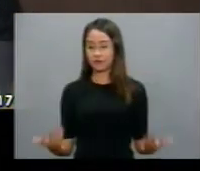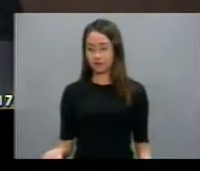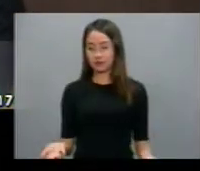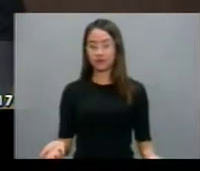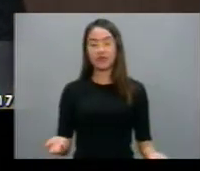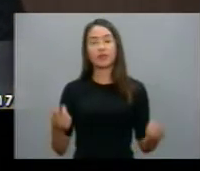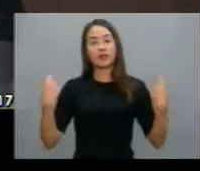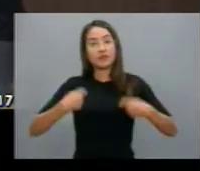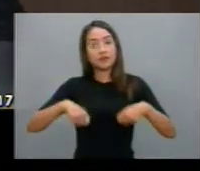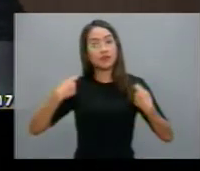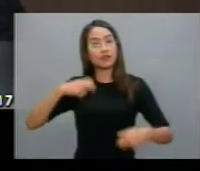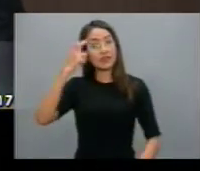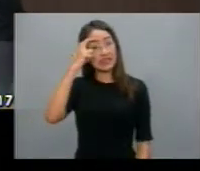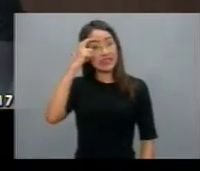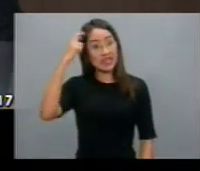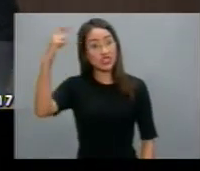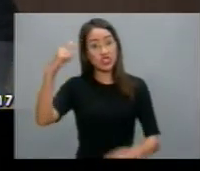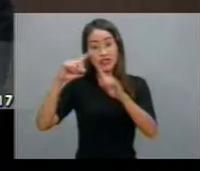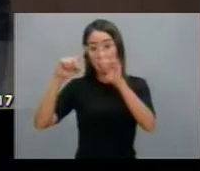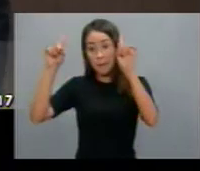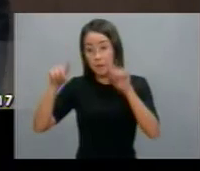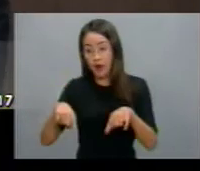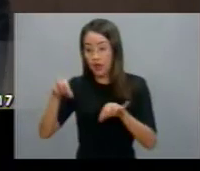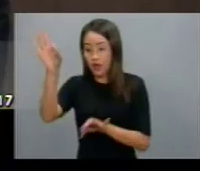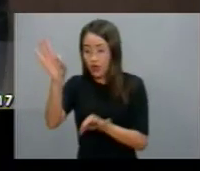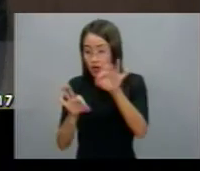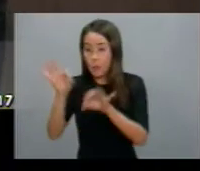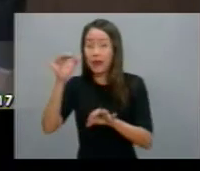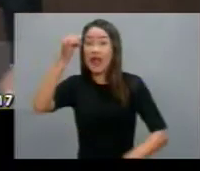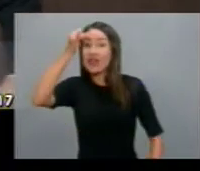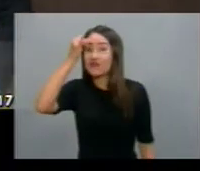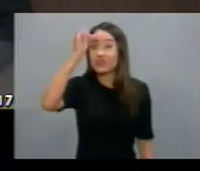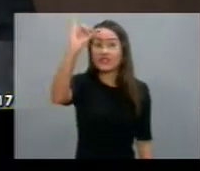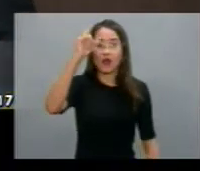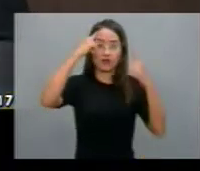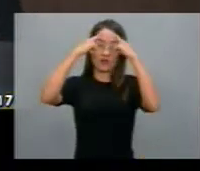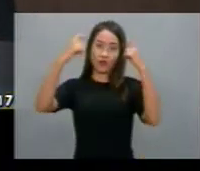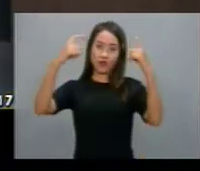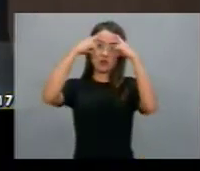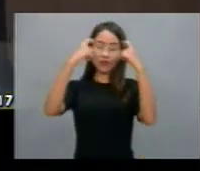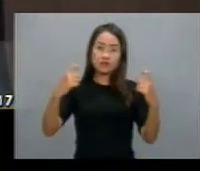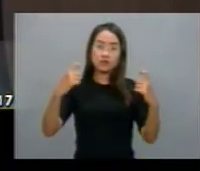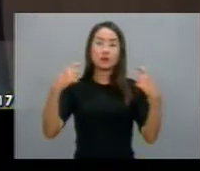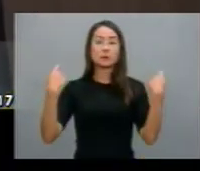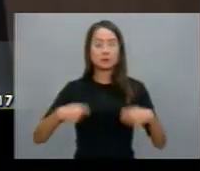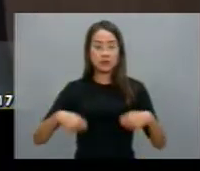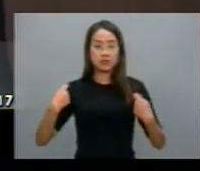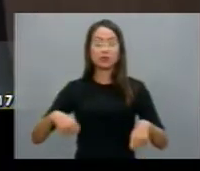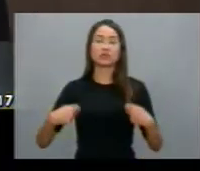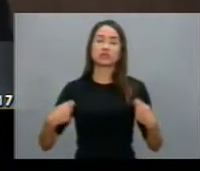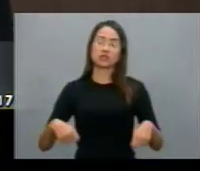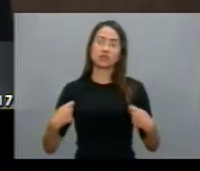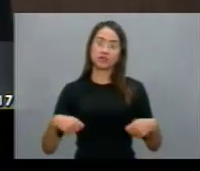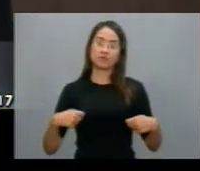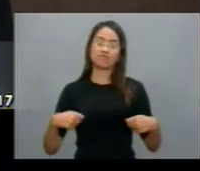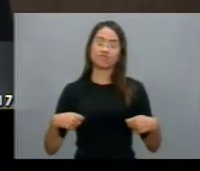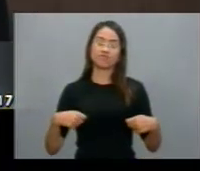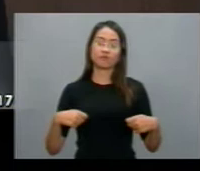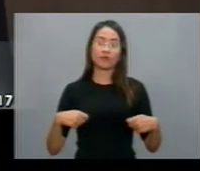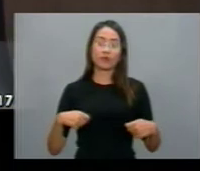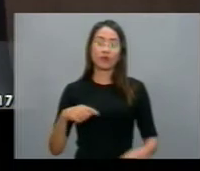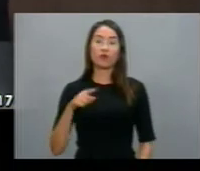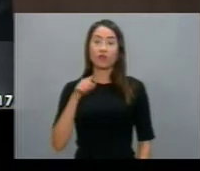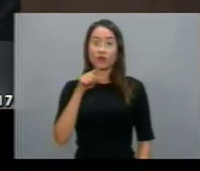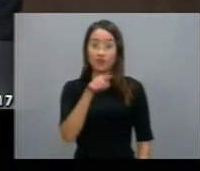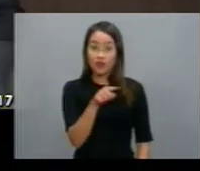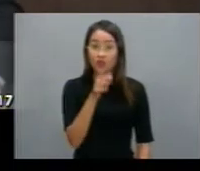articulação inteligente, fina, bem planejada, preventiva, entre a segurança pública e a justiça, estes eventos irão